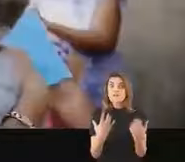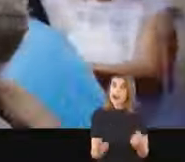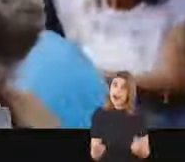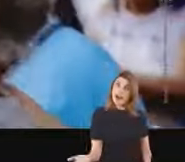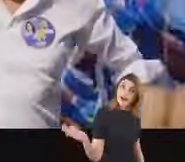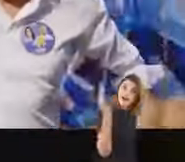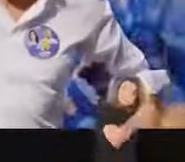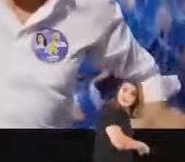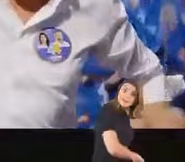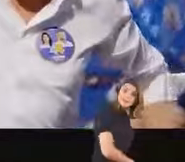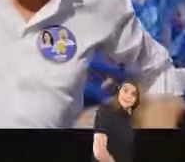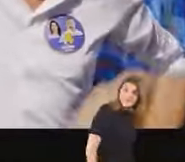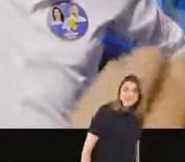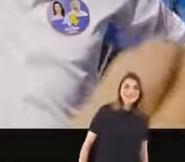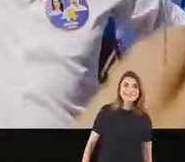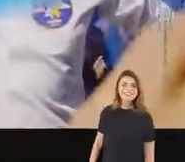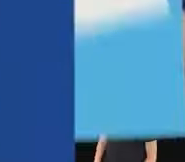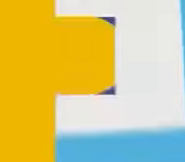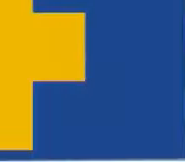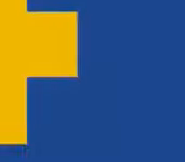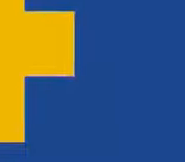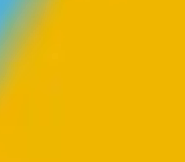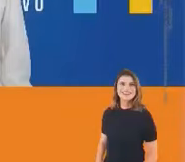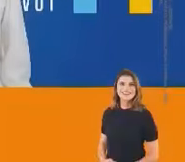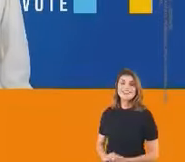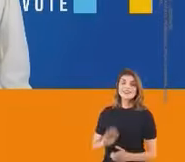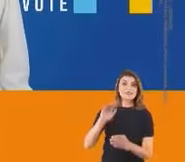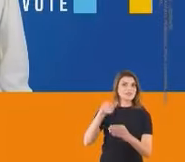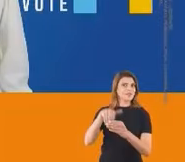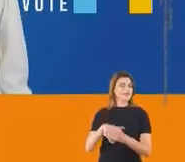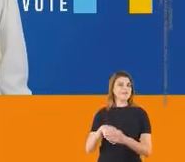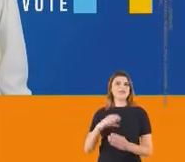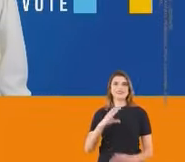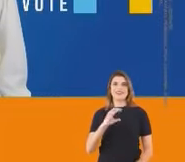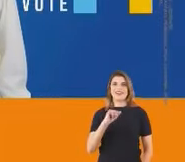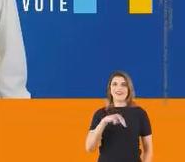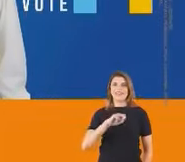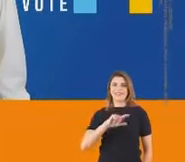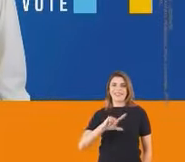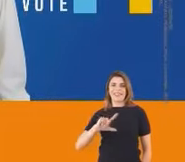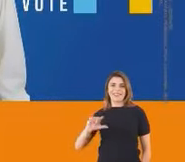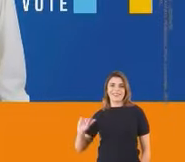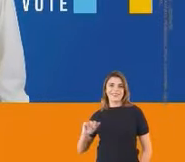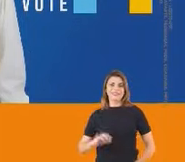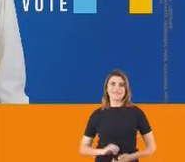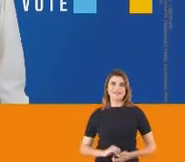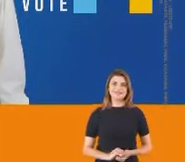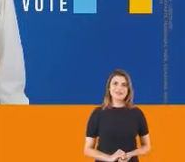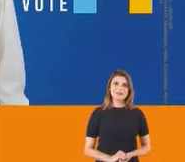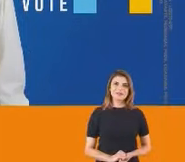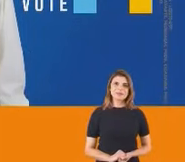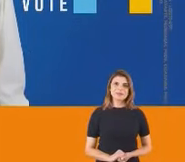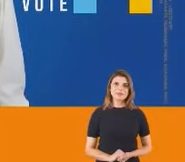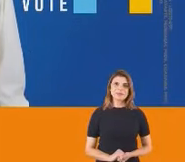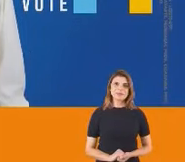Vamos juntos nessa jornada. População. Vote Canela.